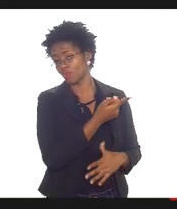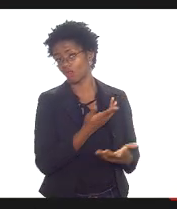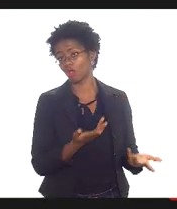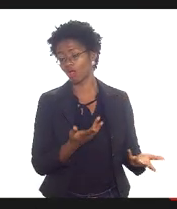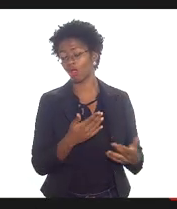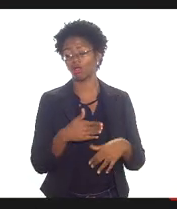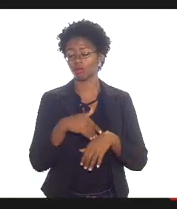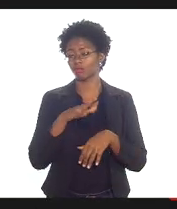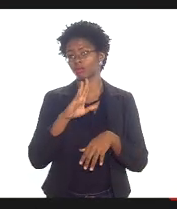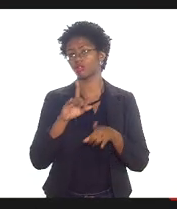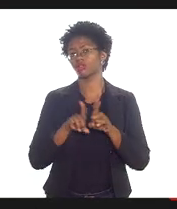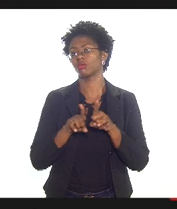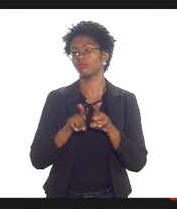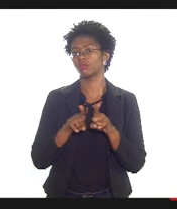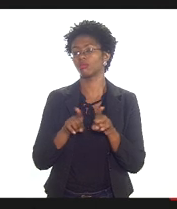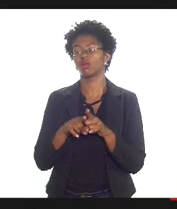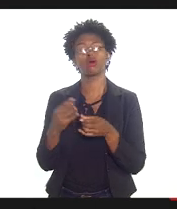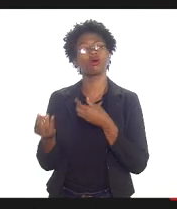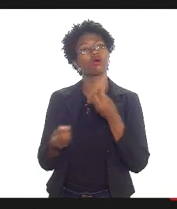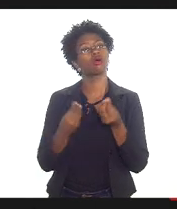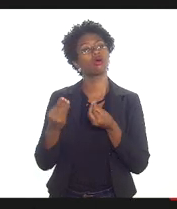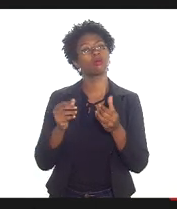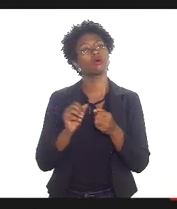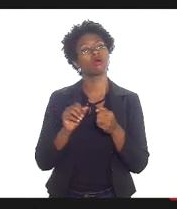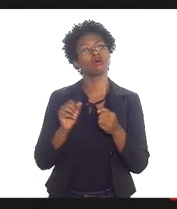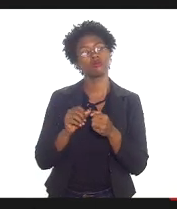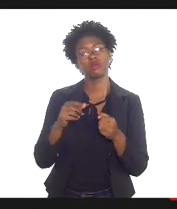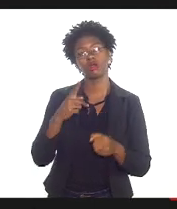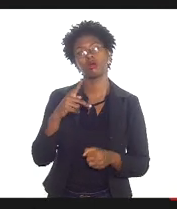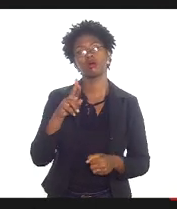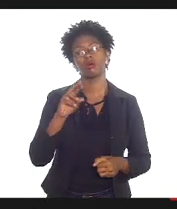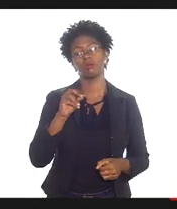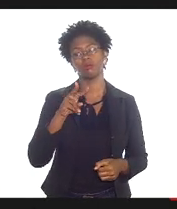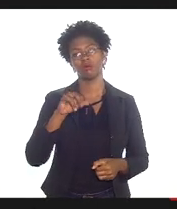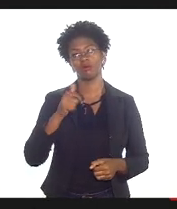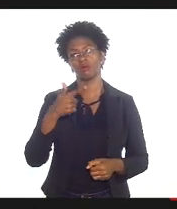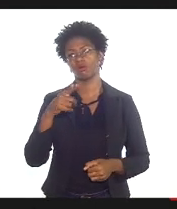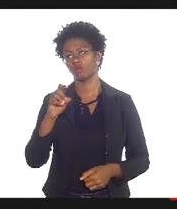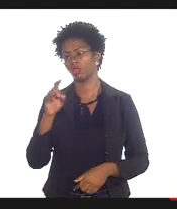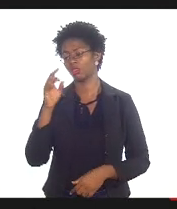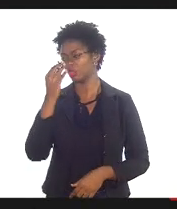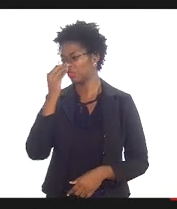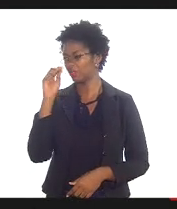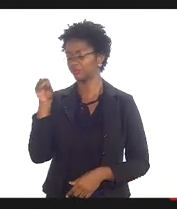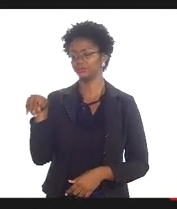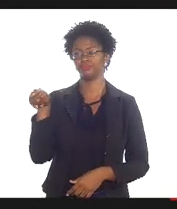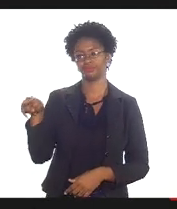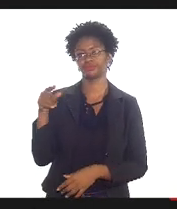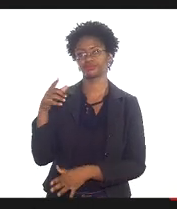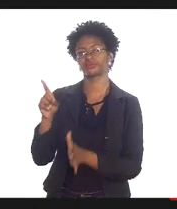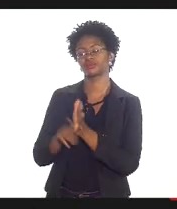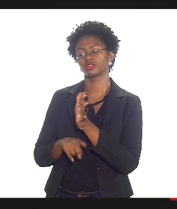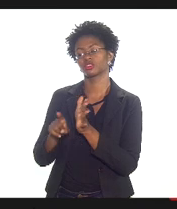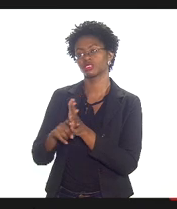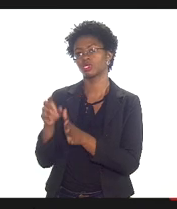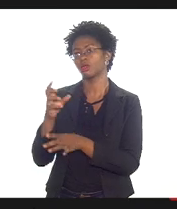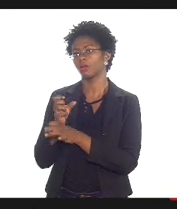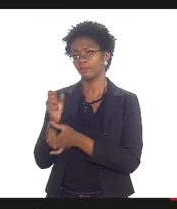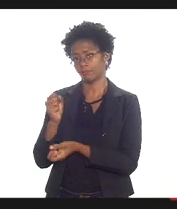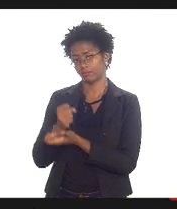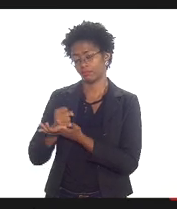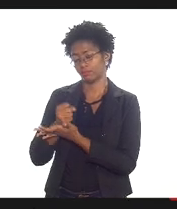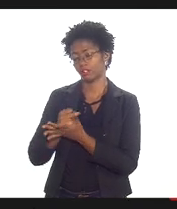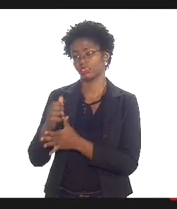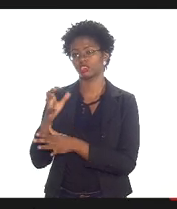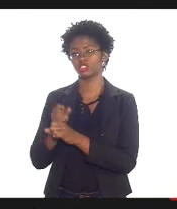ainda, como é que fica a provisão de abandono que foi abatida da base de cálculo de um concessionário